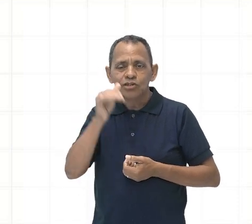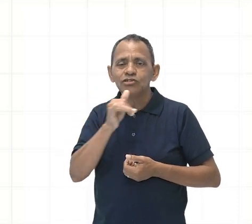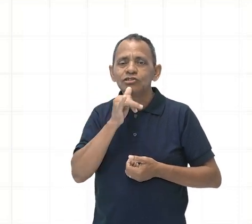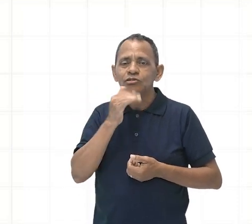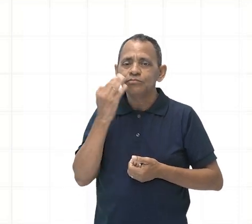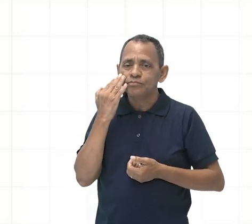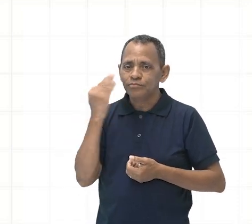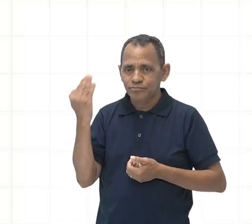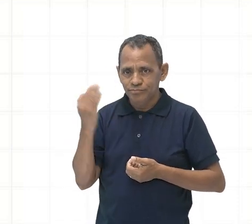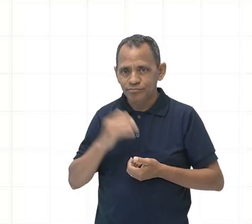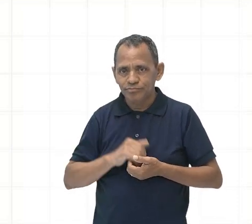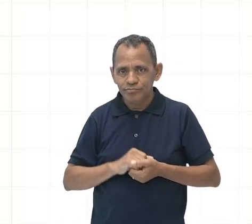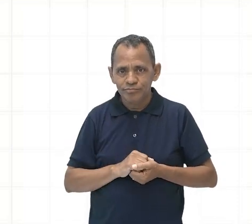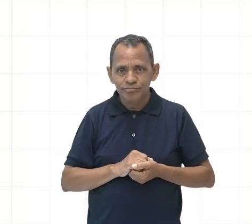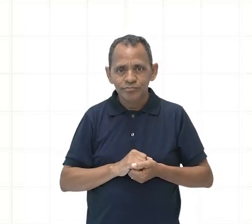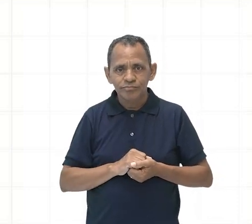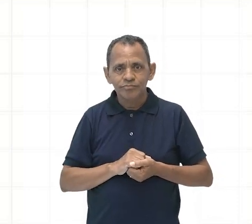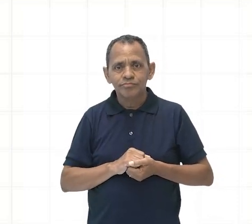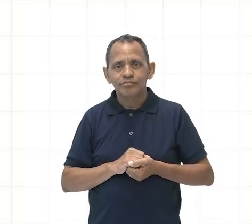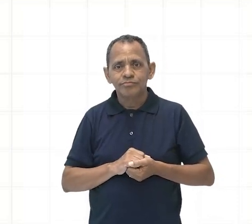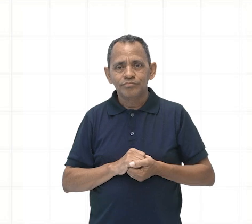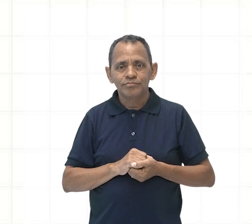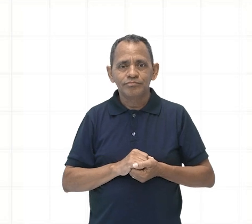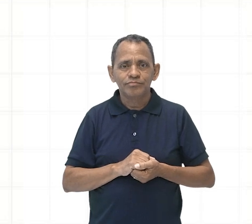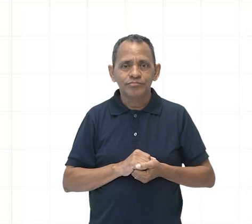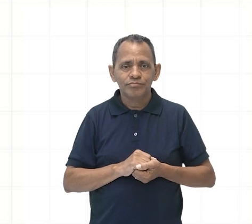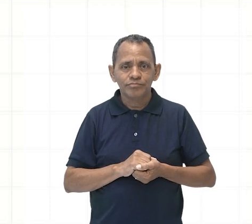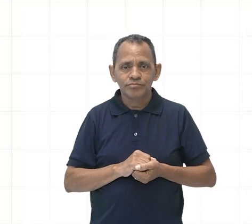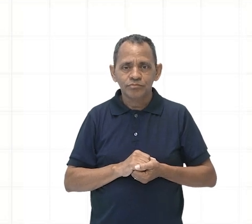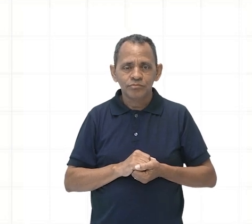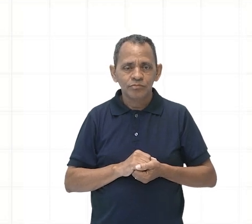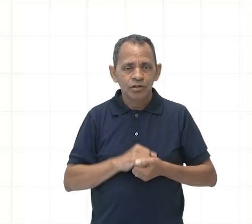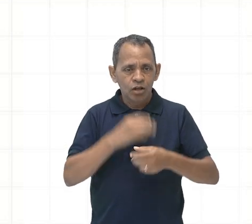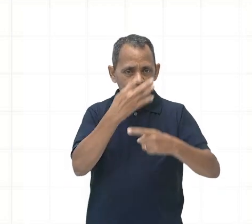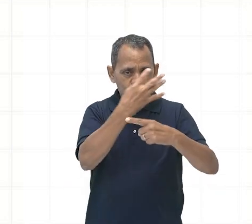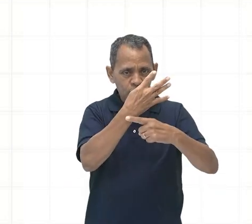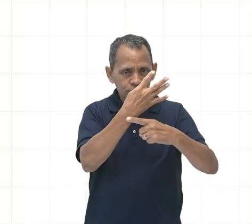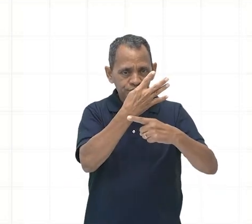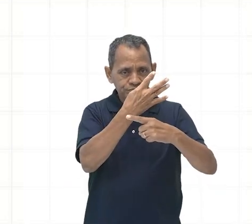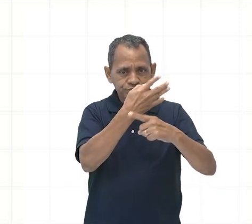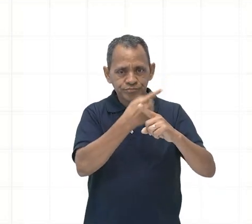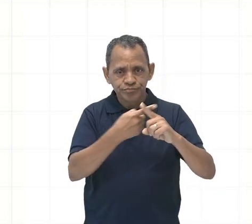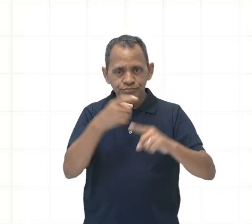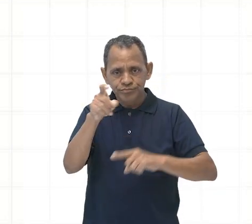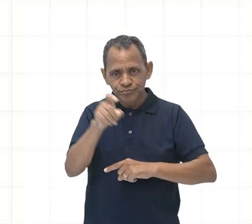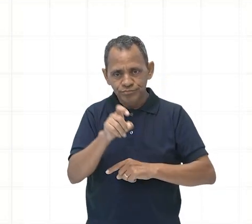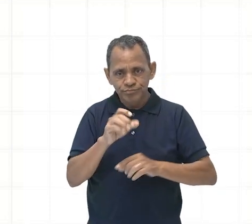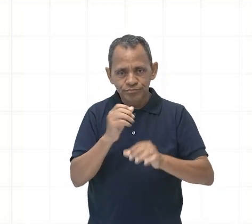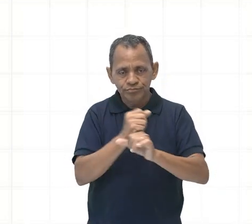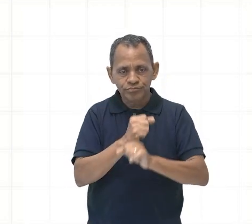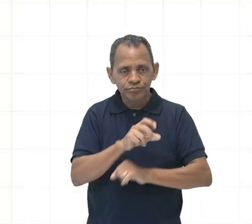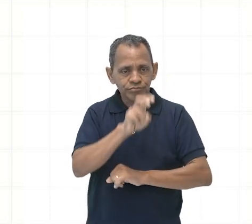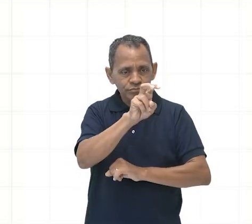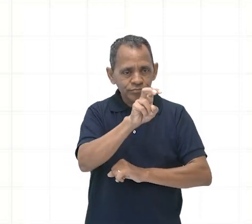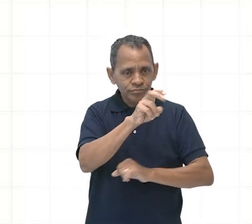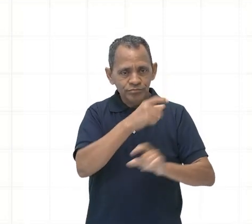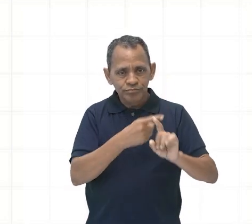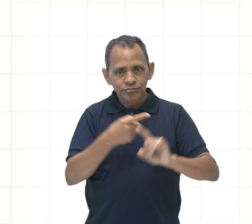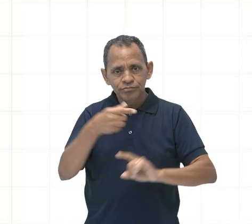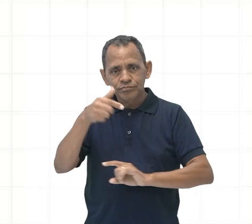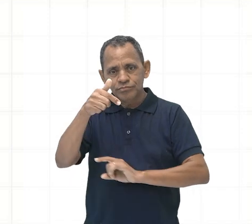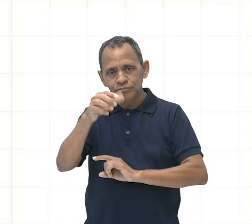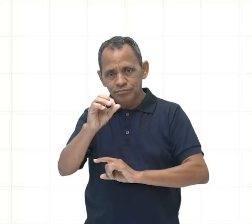é que ficaria. Então, simplificando aqui as contas, ia ficar 4 vezes x é igual a 5 vezes